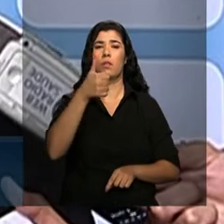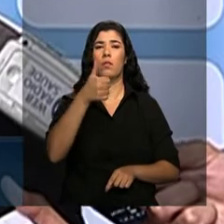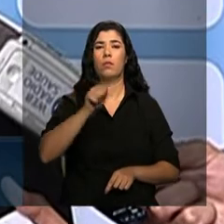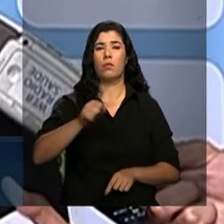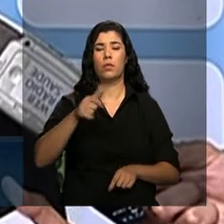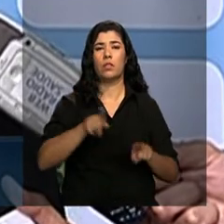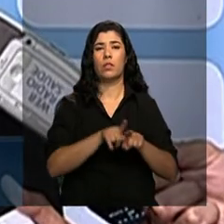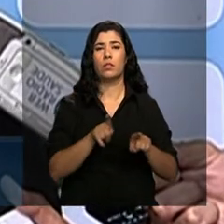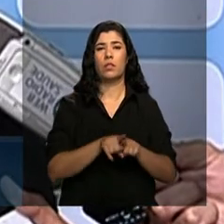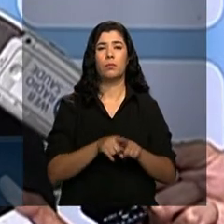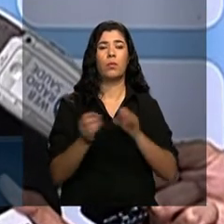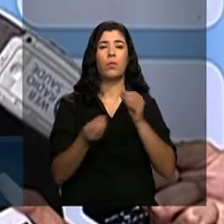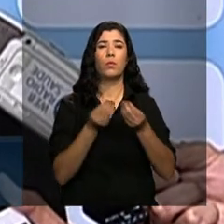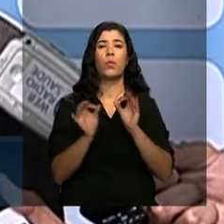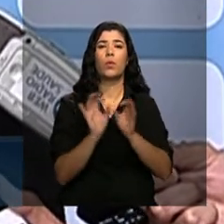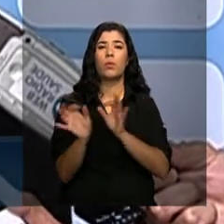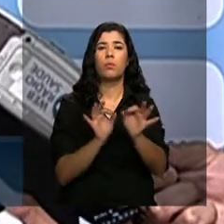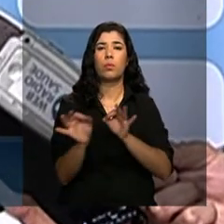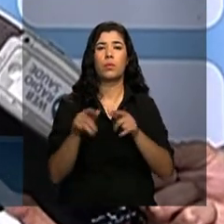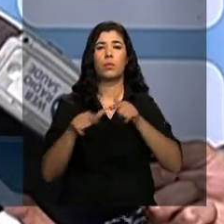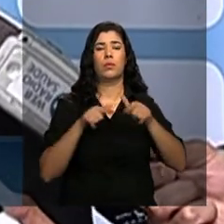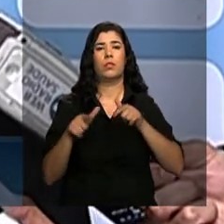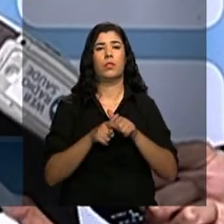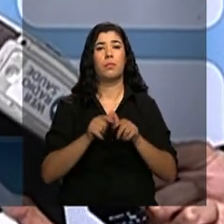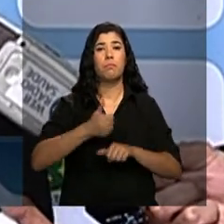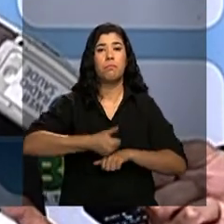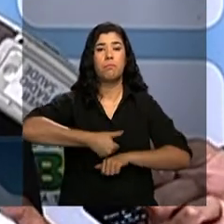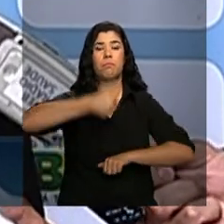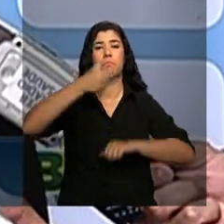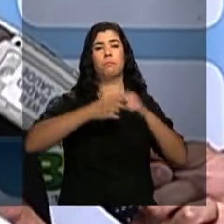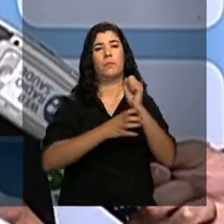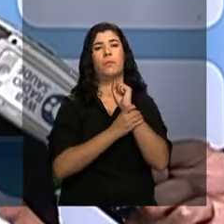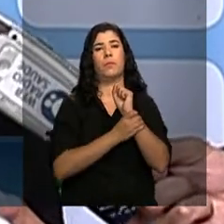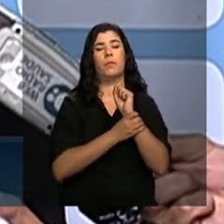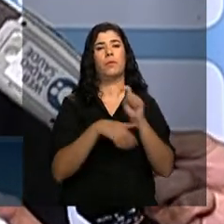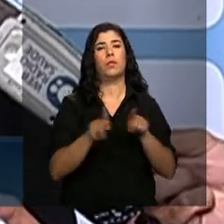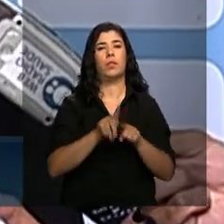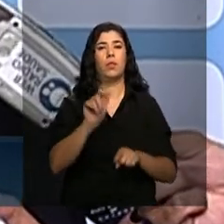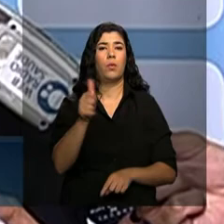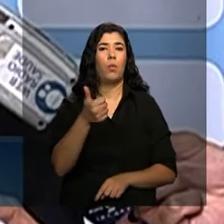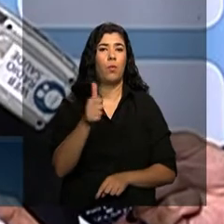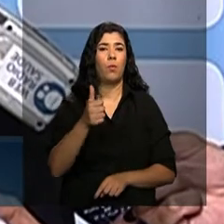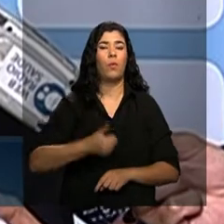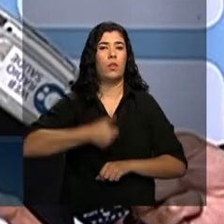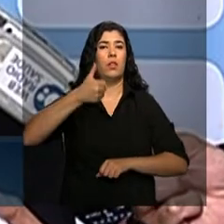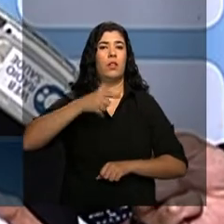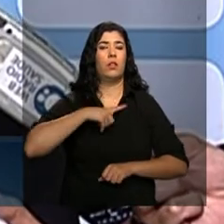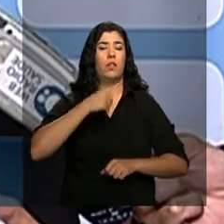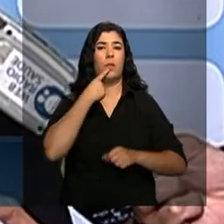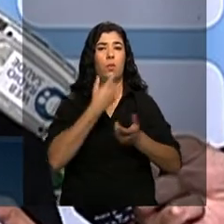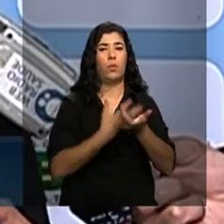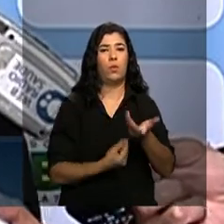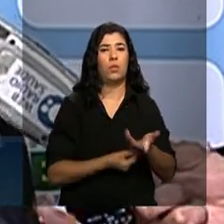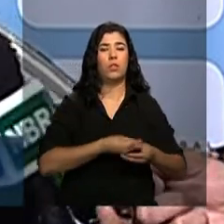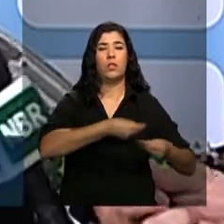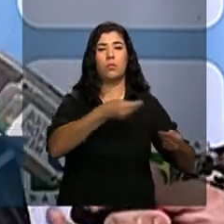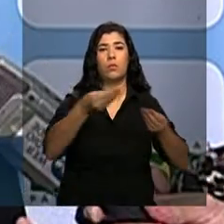gestão, até para poder aperfeiçoar ainda mais a segurança e a qualidade do sangue oferecido à nossa